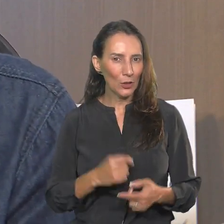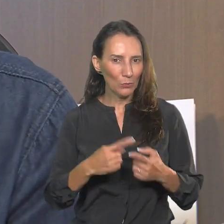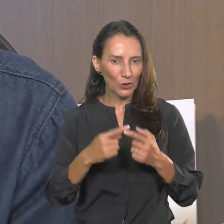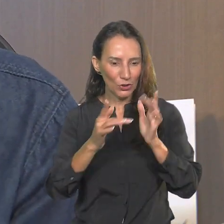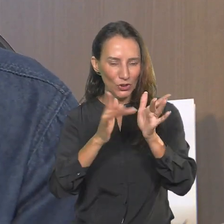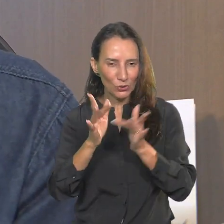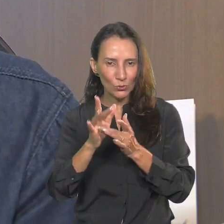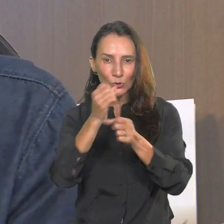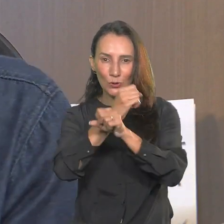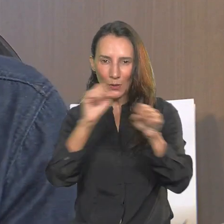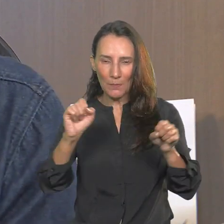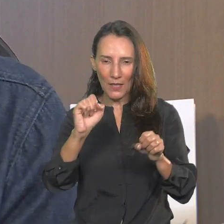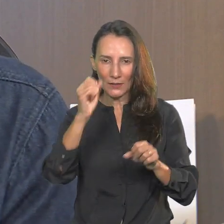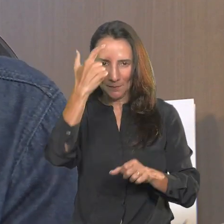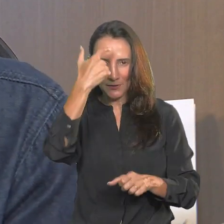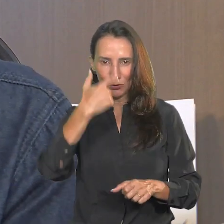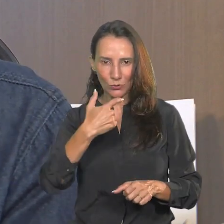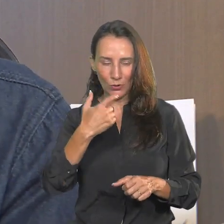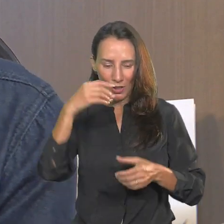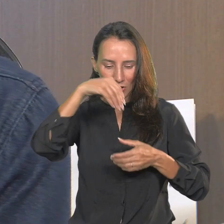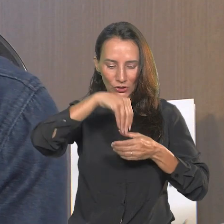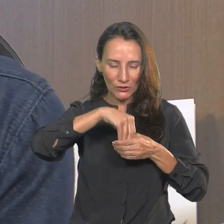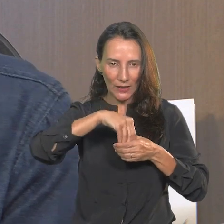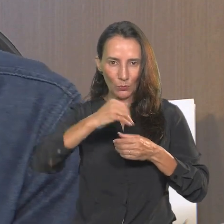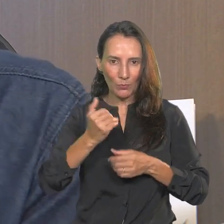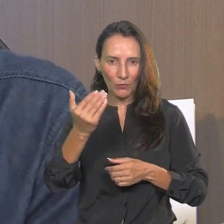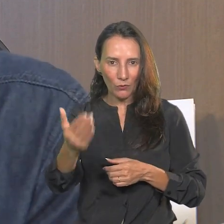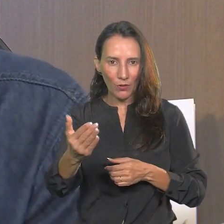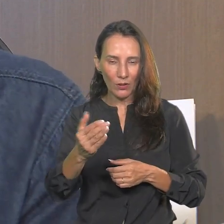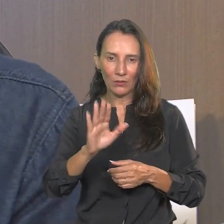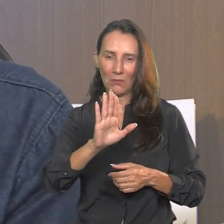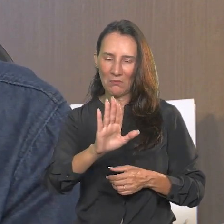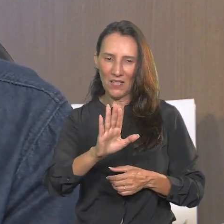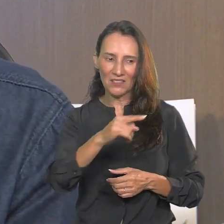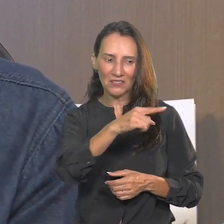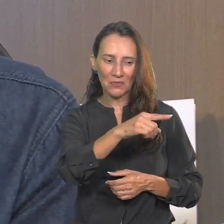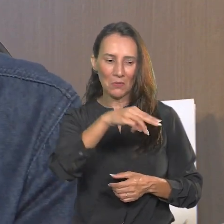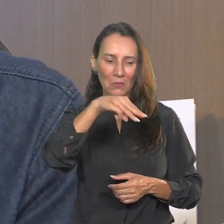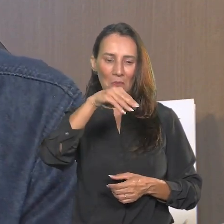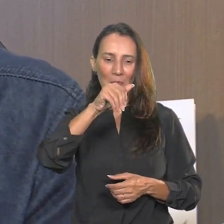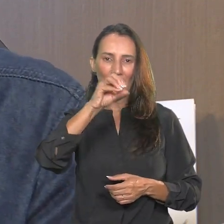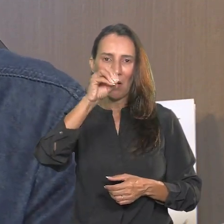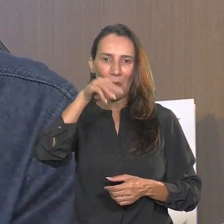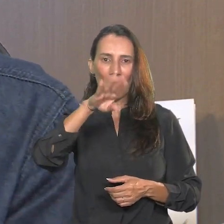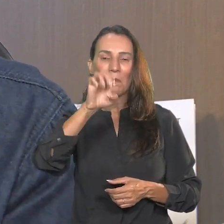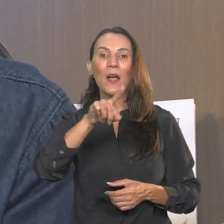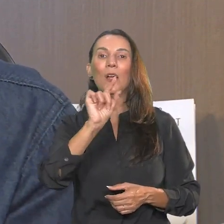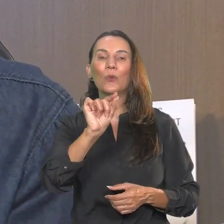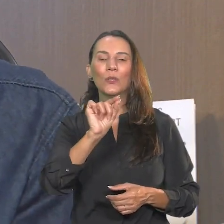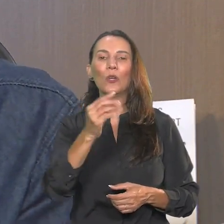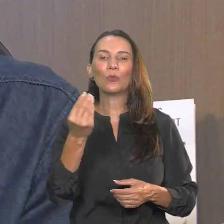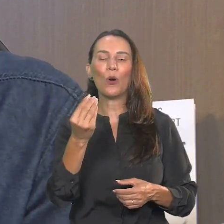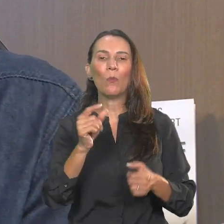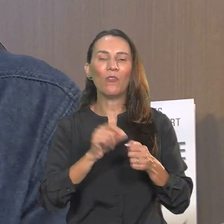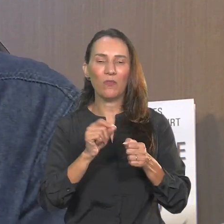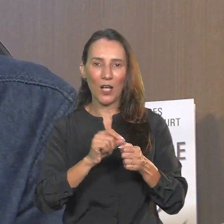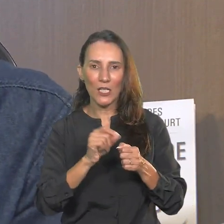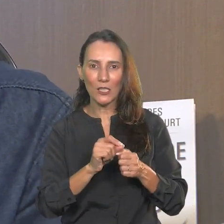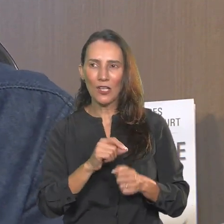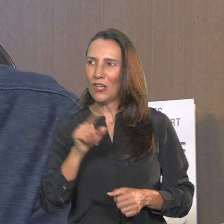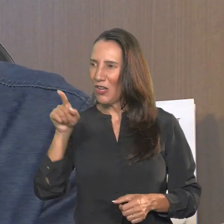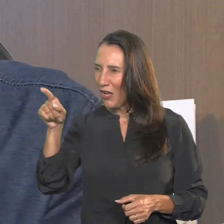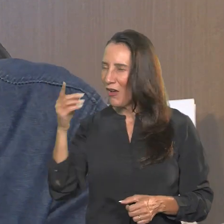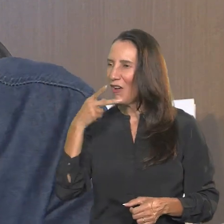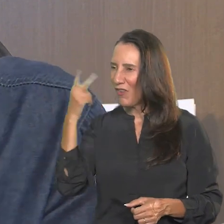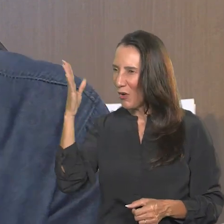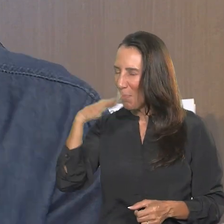fora. Agora, o muçulmano defende Maomé com bombas. Ele defende Maomé com agressão, com